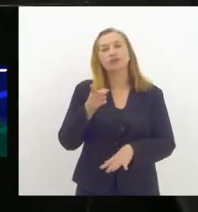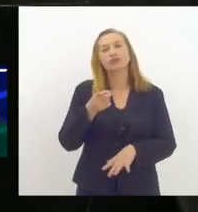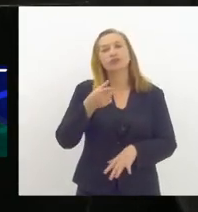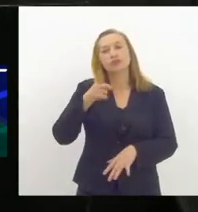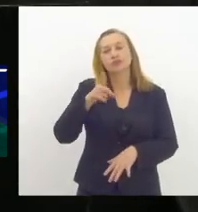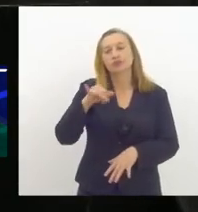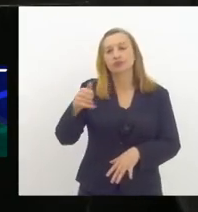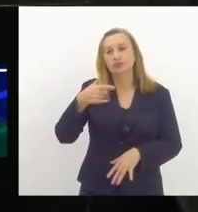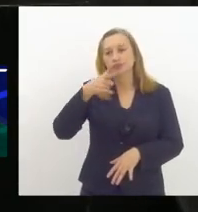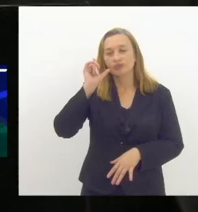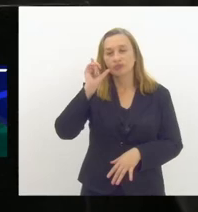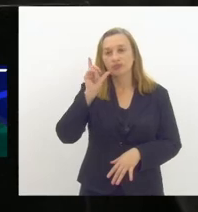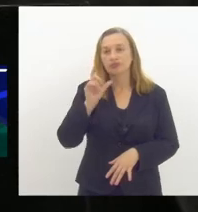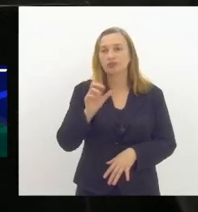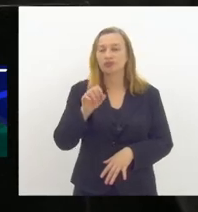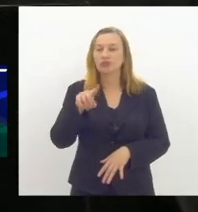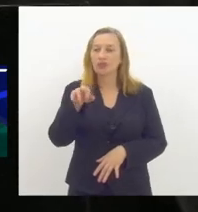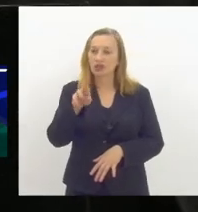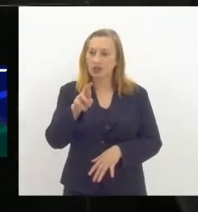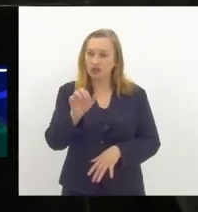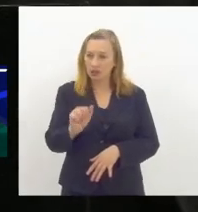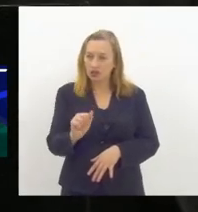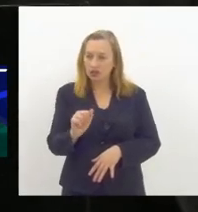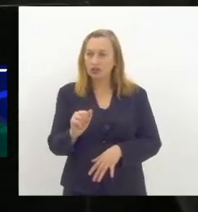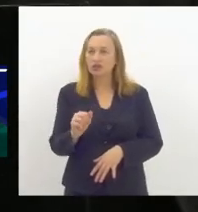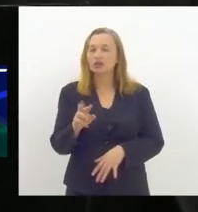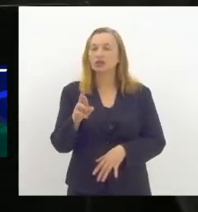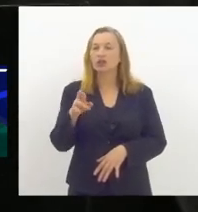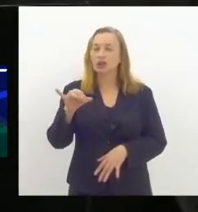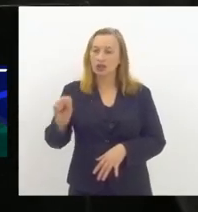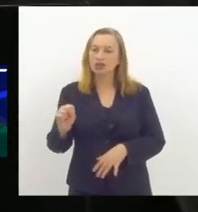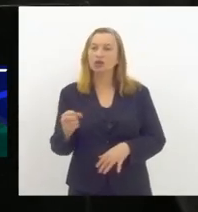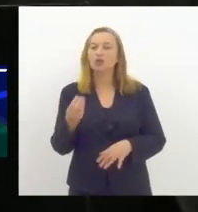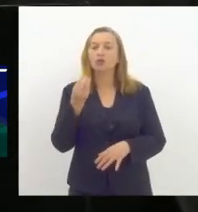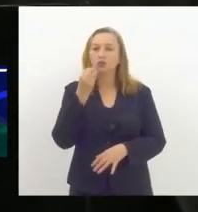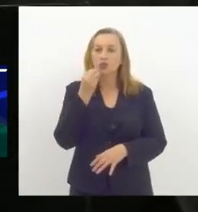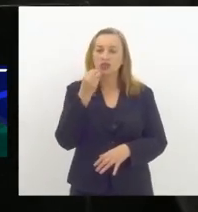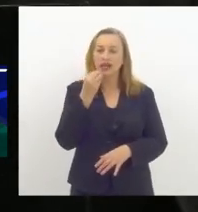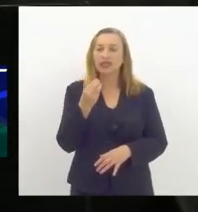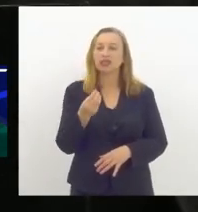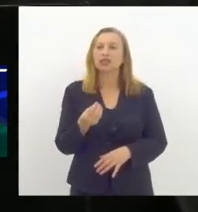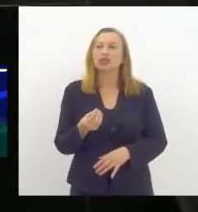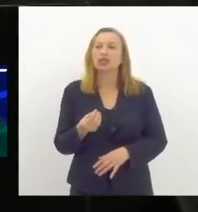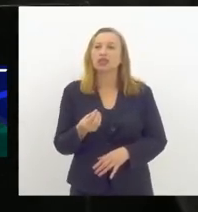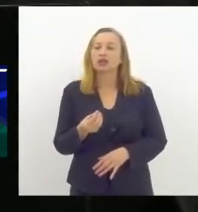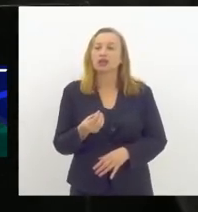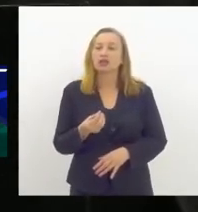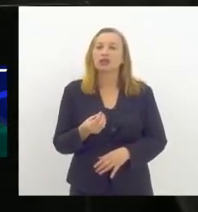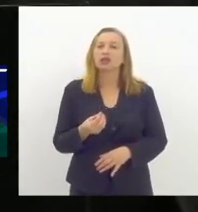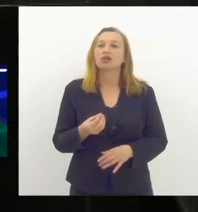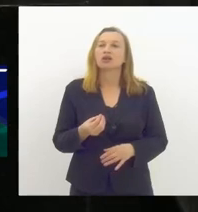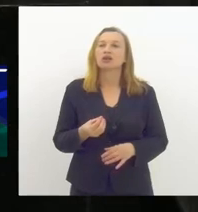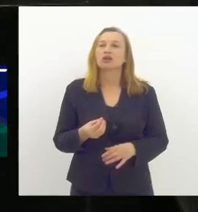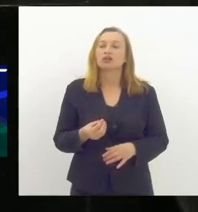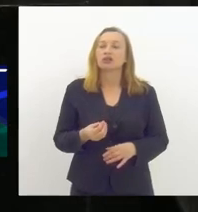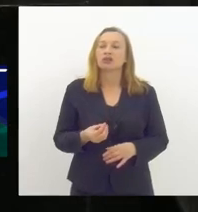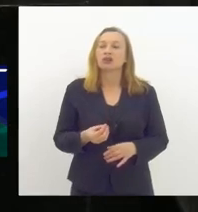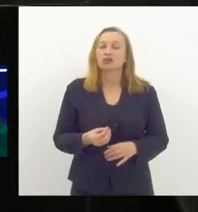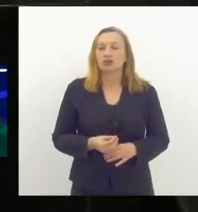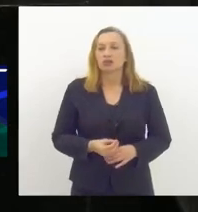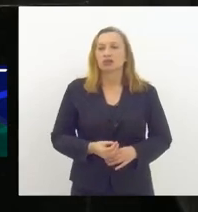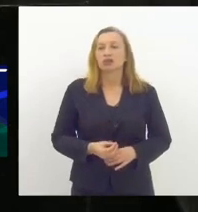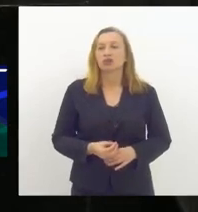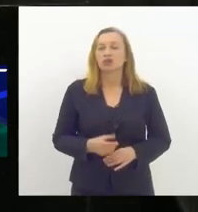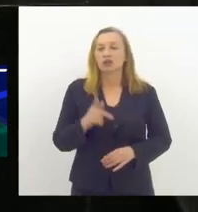dia de ontem em Angra dos Reis nós tivemos a oportunidade de estar participando do lançamento